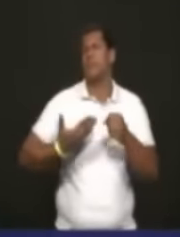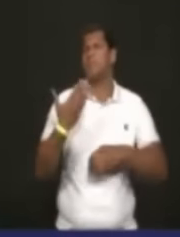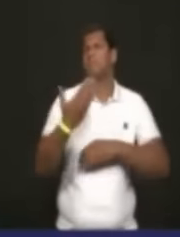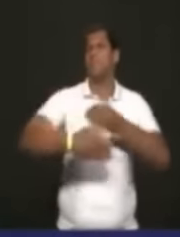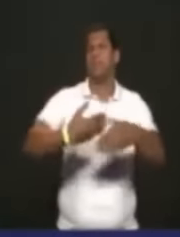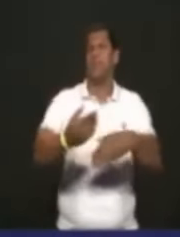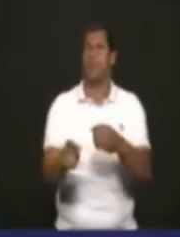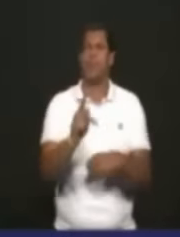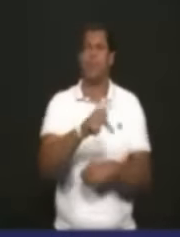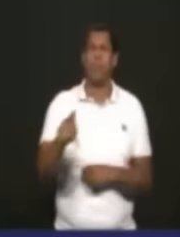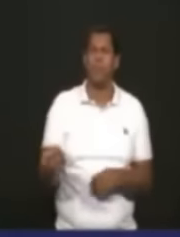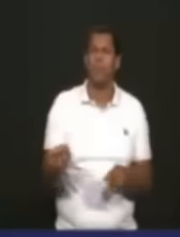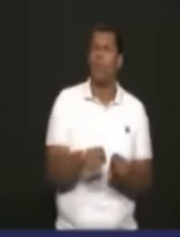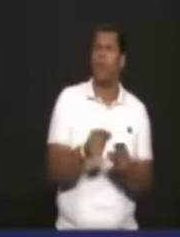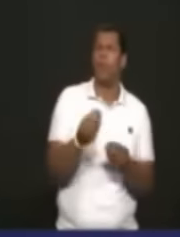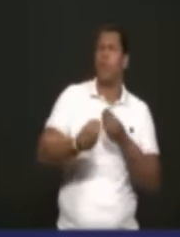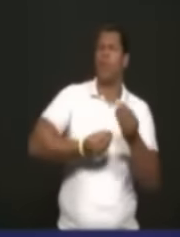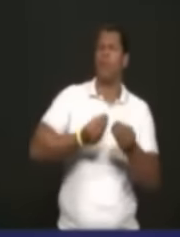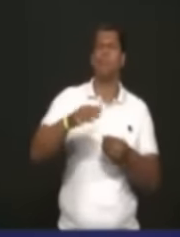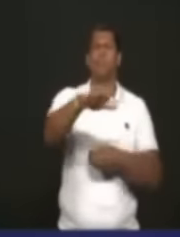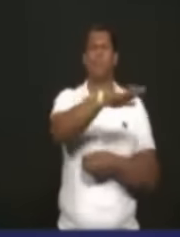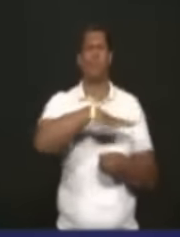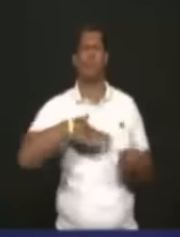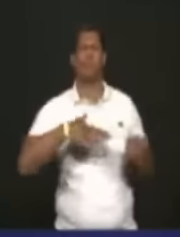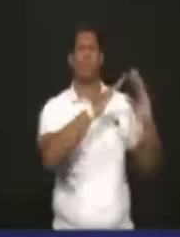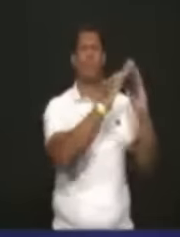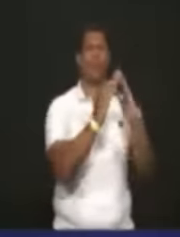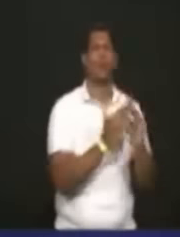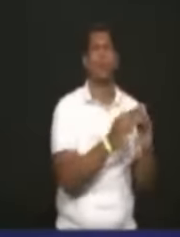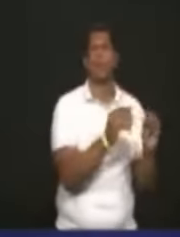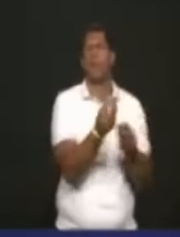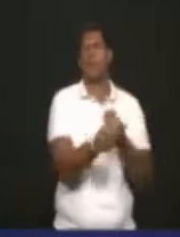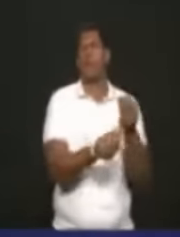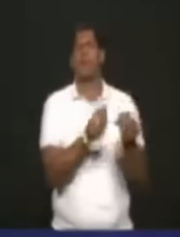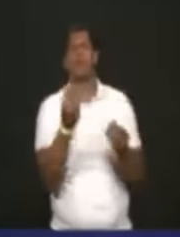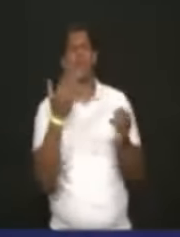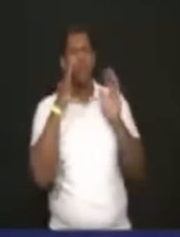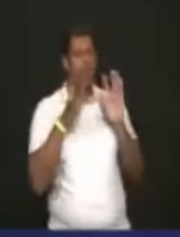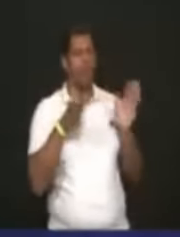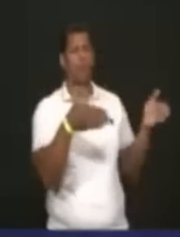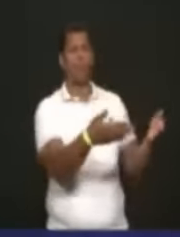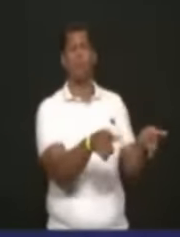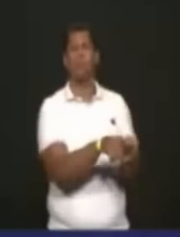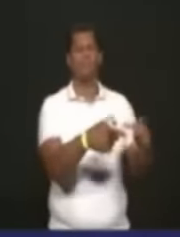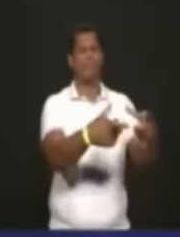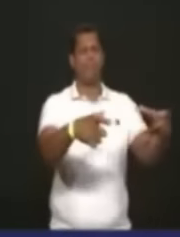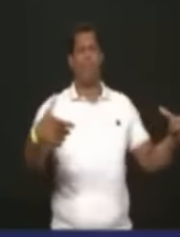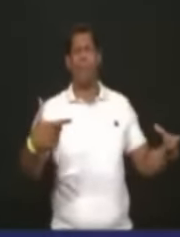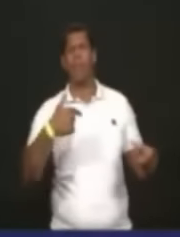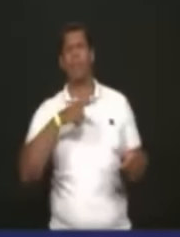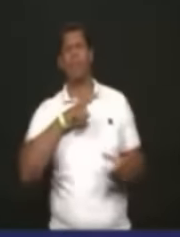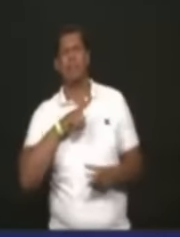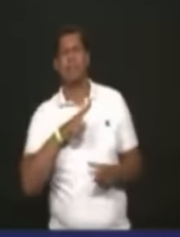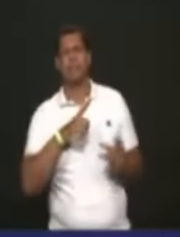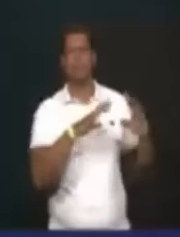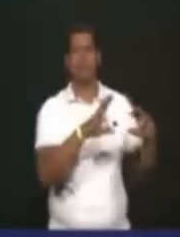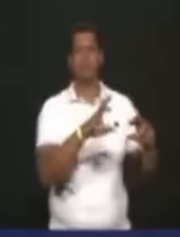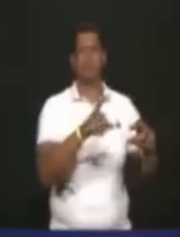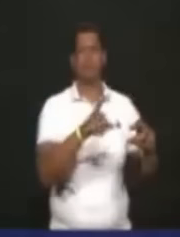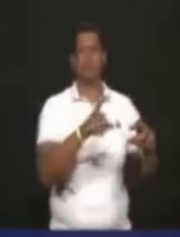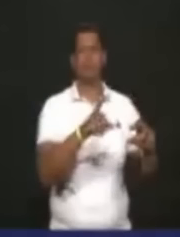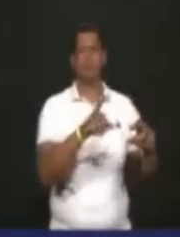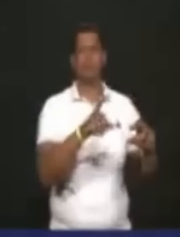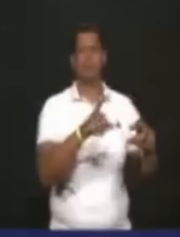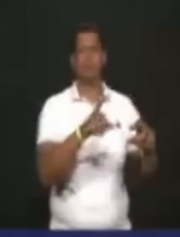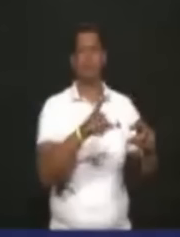nossos professores ali nas regiões mais periféricas. Nosso foco muito grande é nas regiões periféricas, que foi o valor